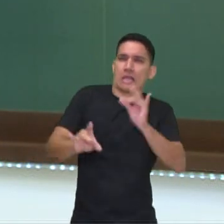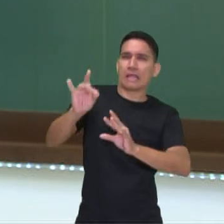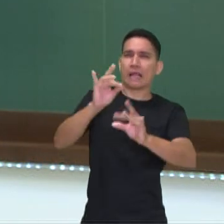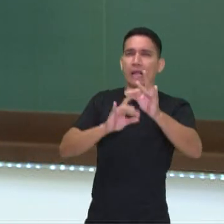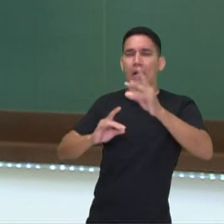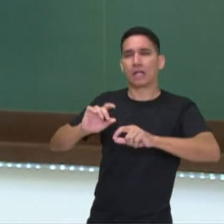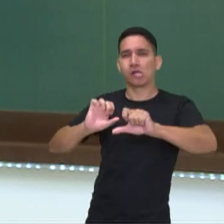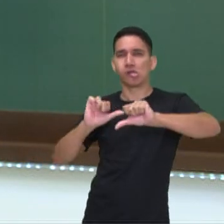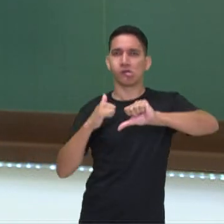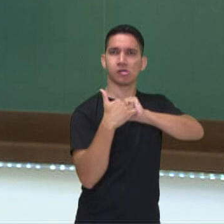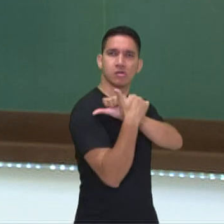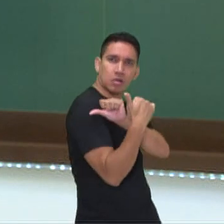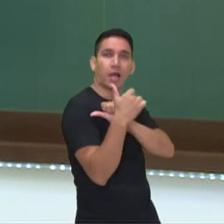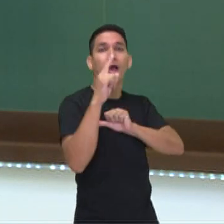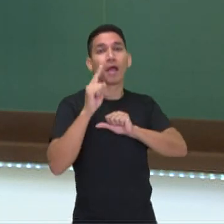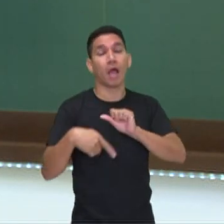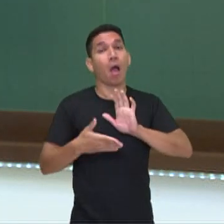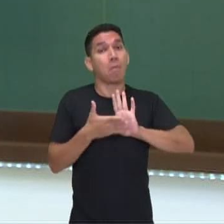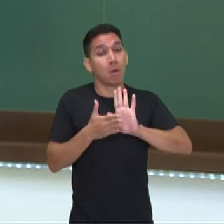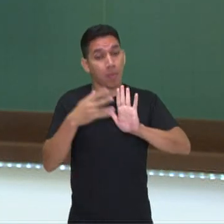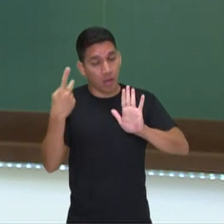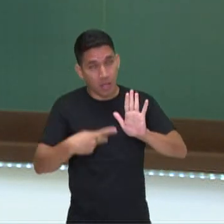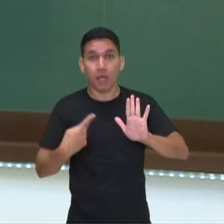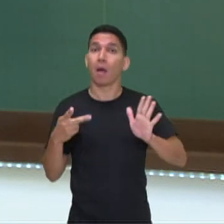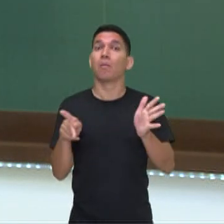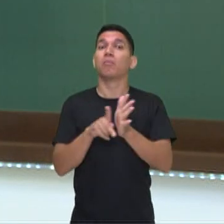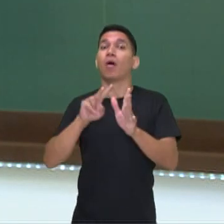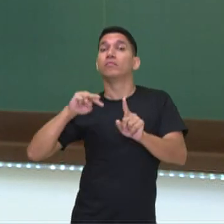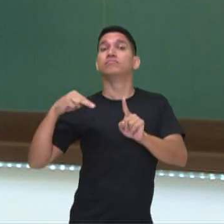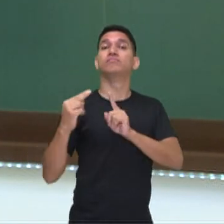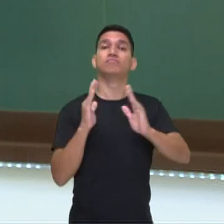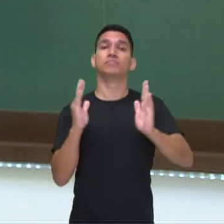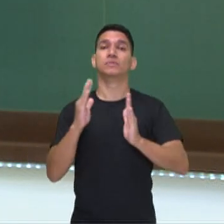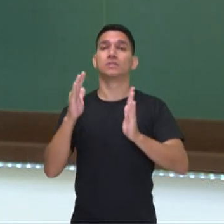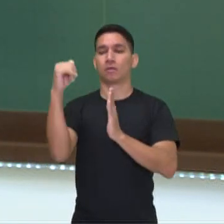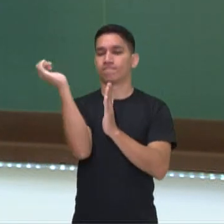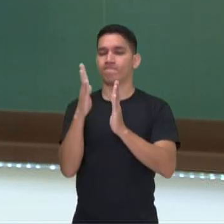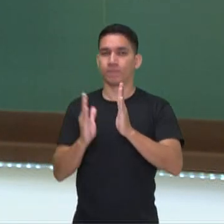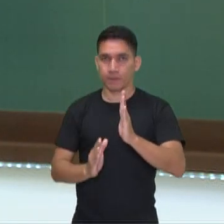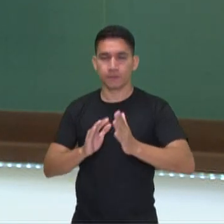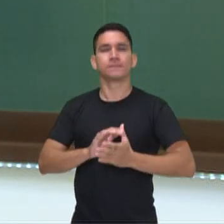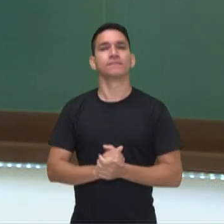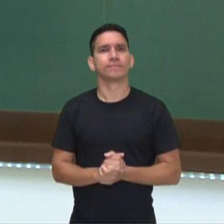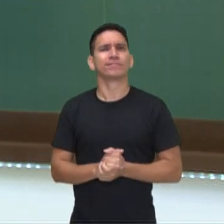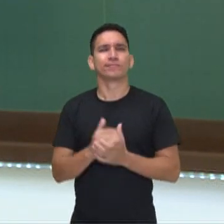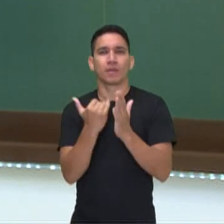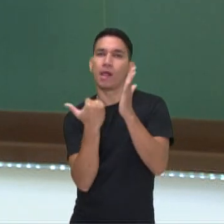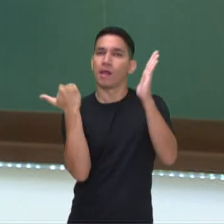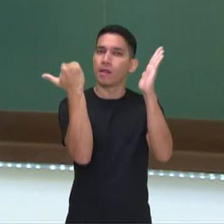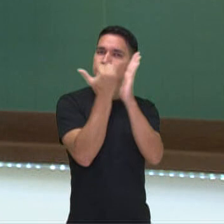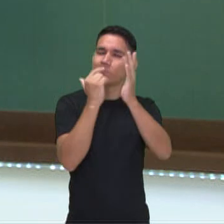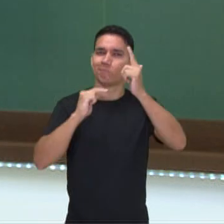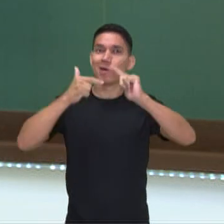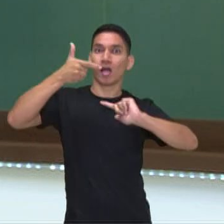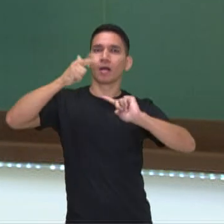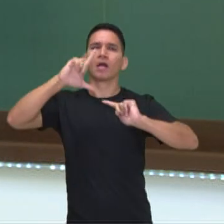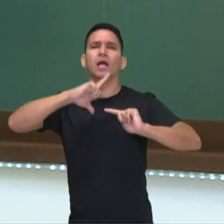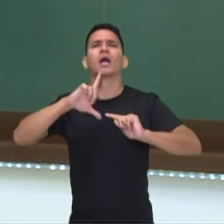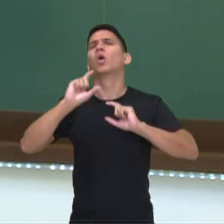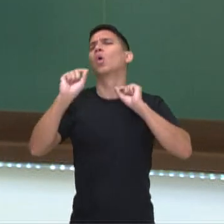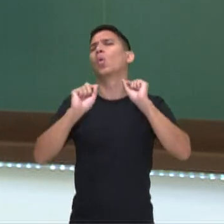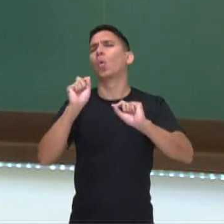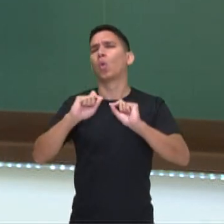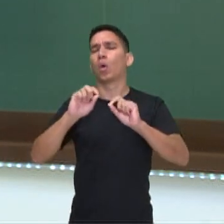é proposital da concepção artística do período barroco, né? A dramaticidade, por quê? Porque ele vem de uma arte